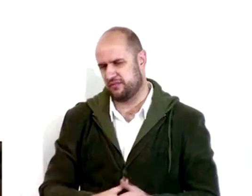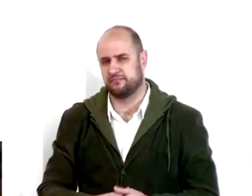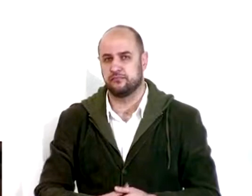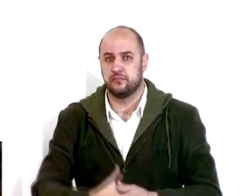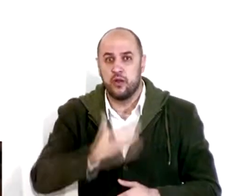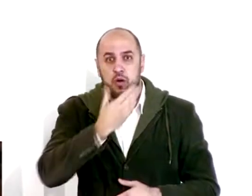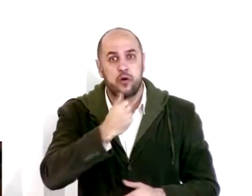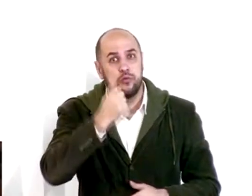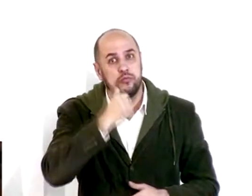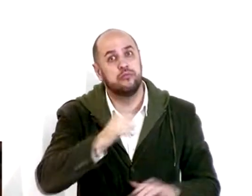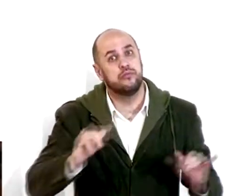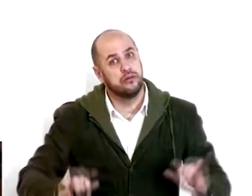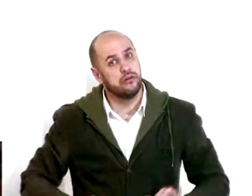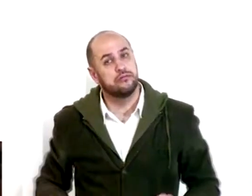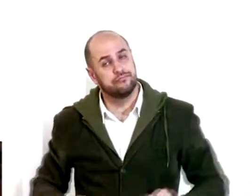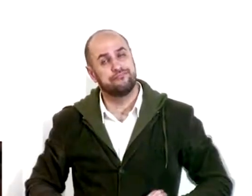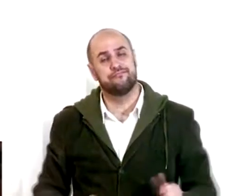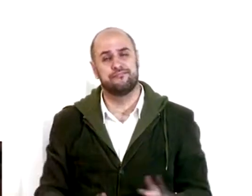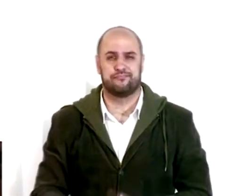sofrendo.